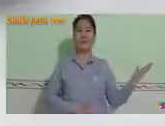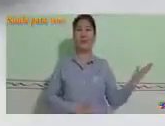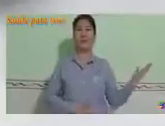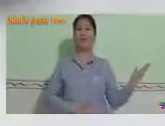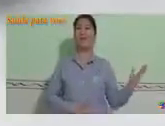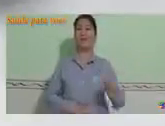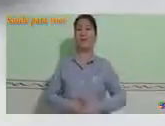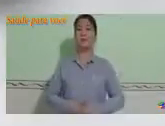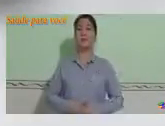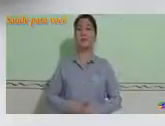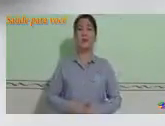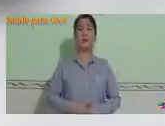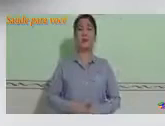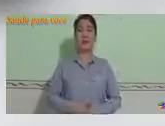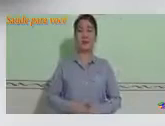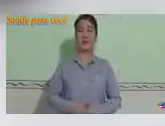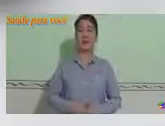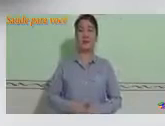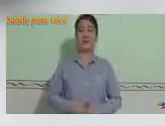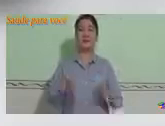evitar que caia sobre o peito.